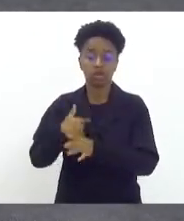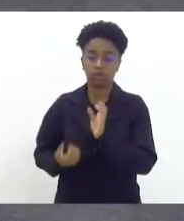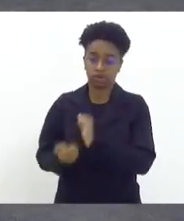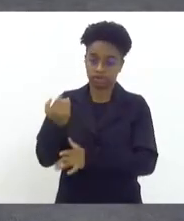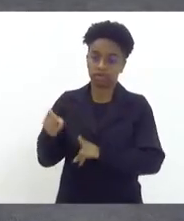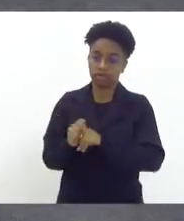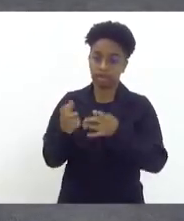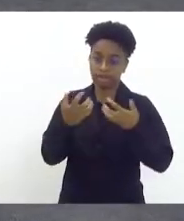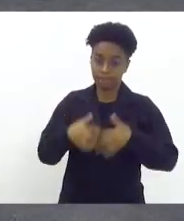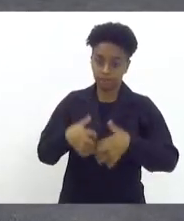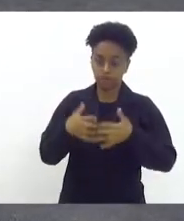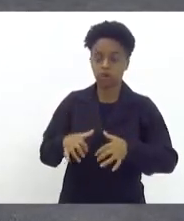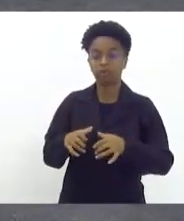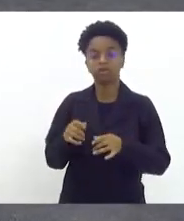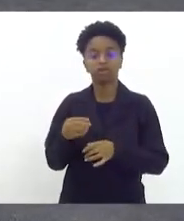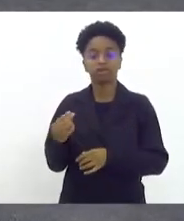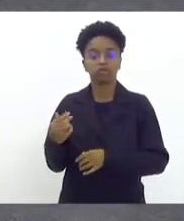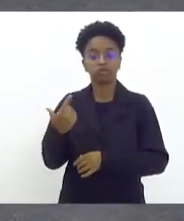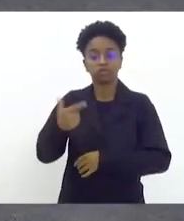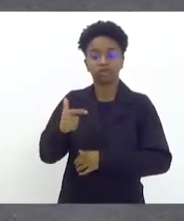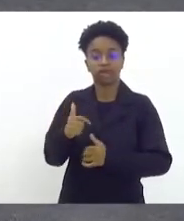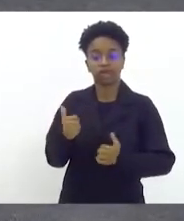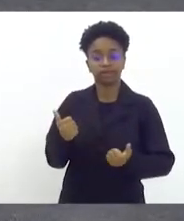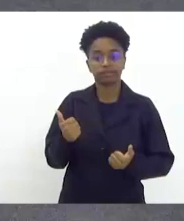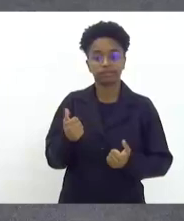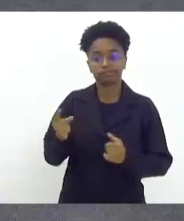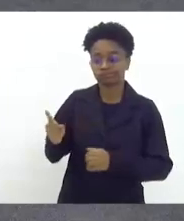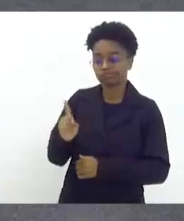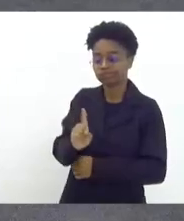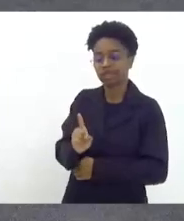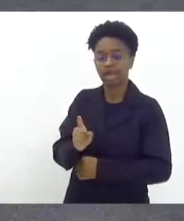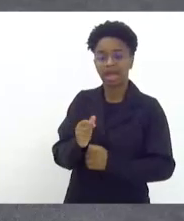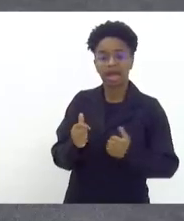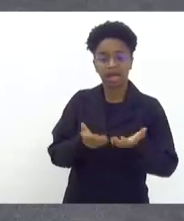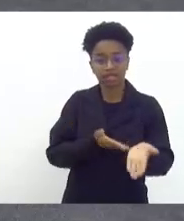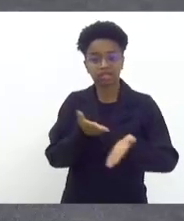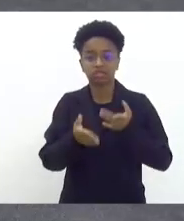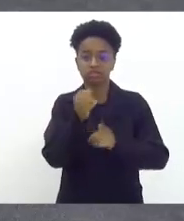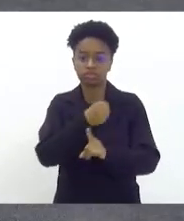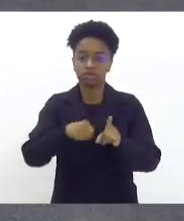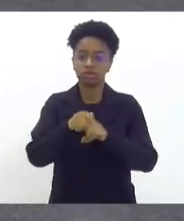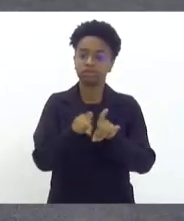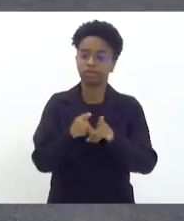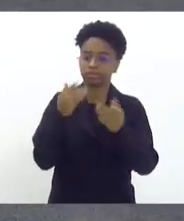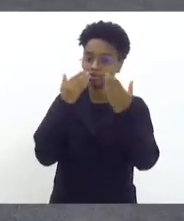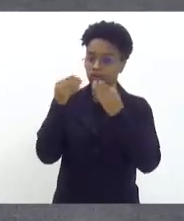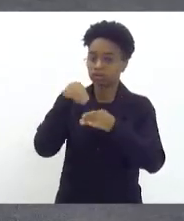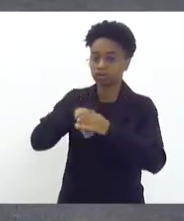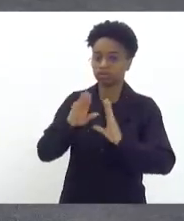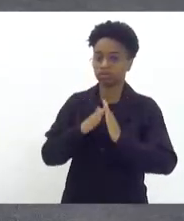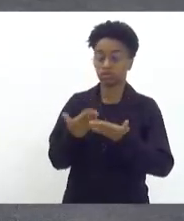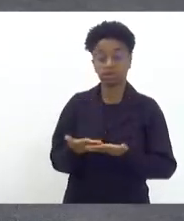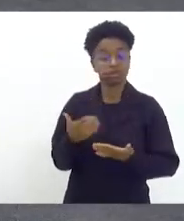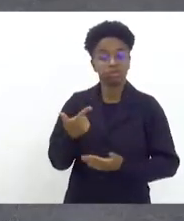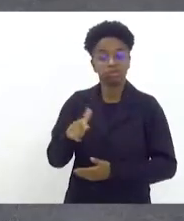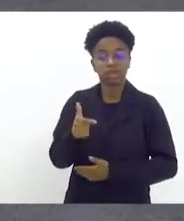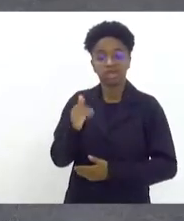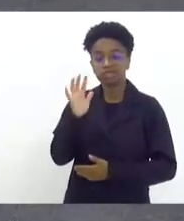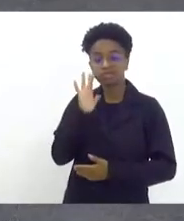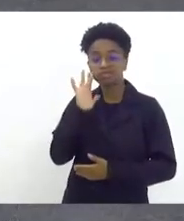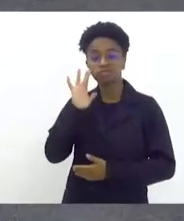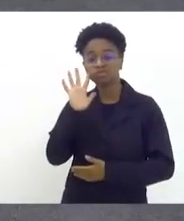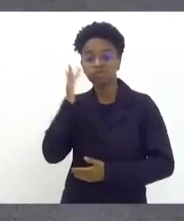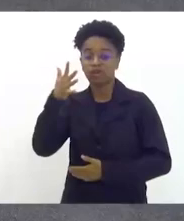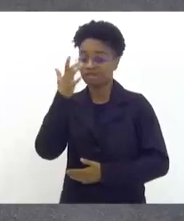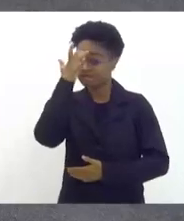da presença das assistentes sociais e das psicólogas nas redes de ensino então não existe solução fácil para